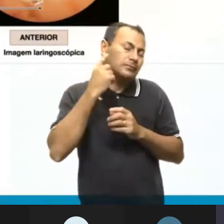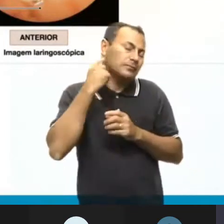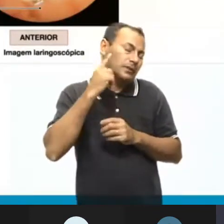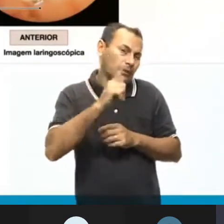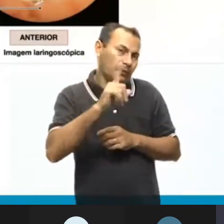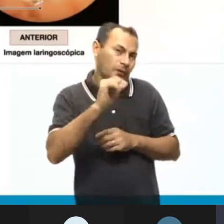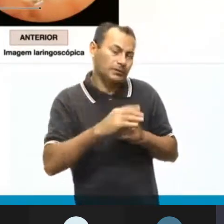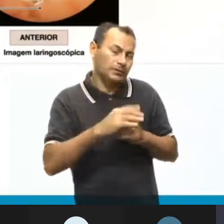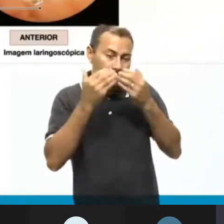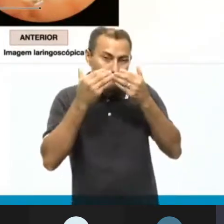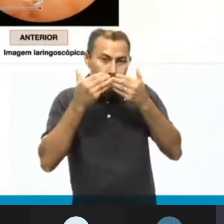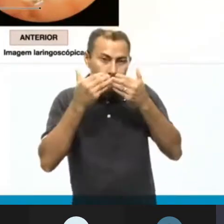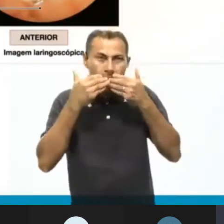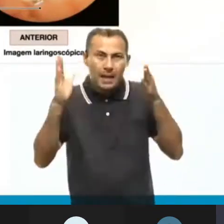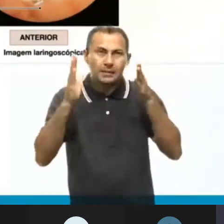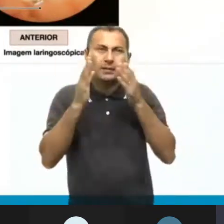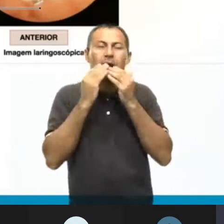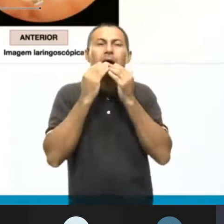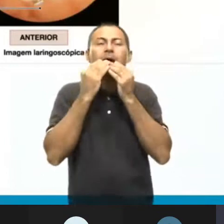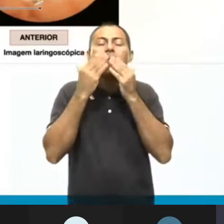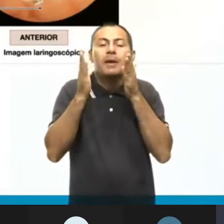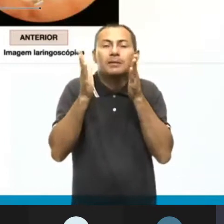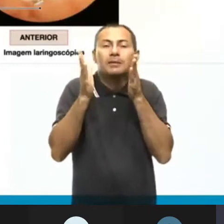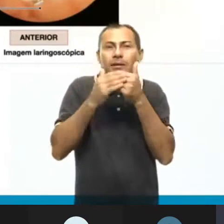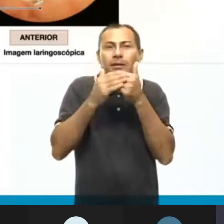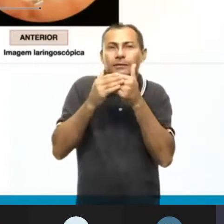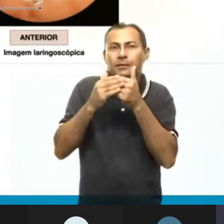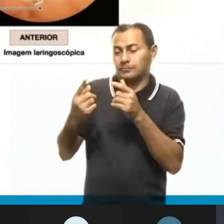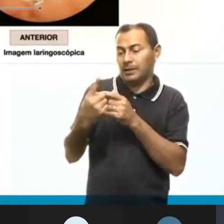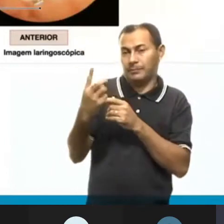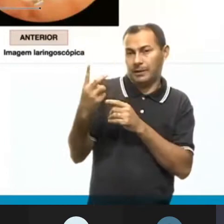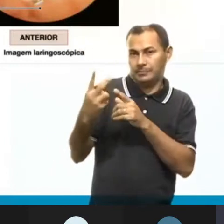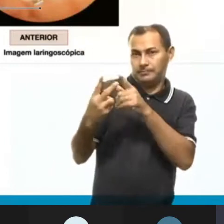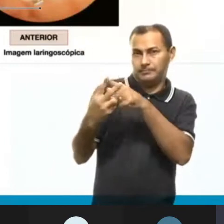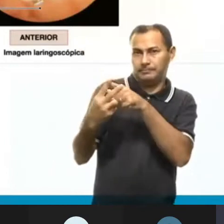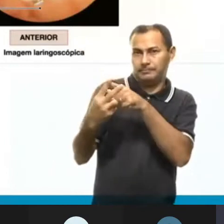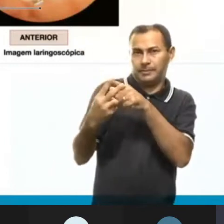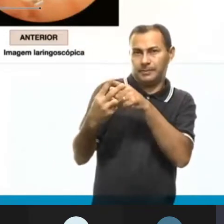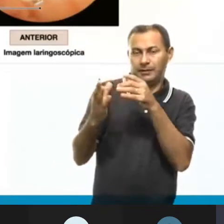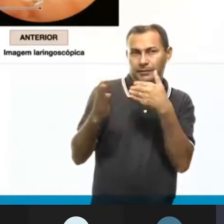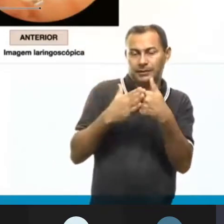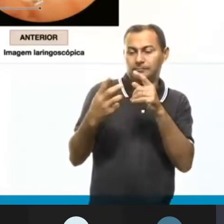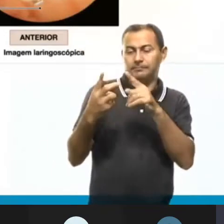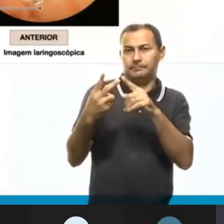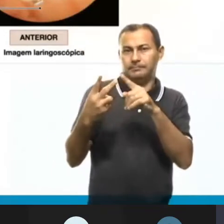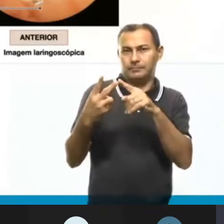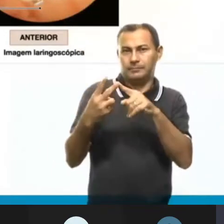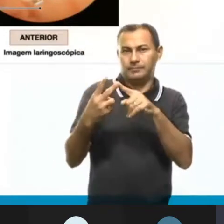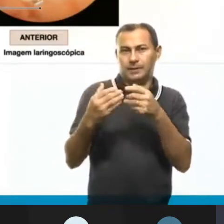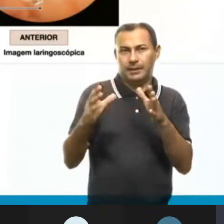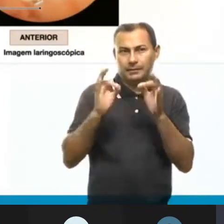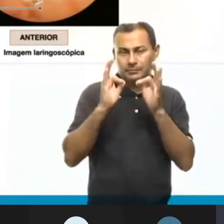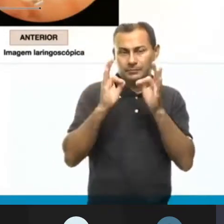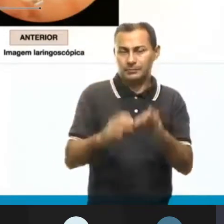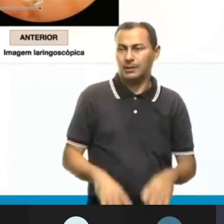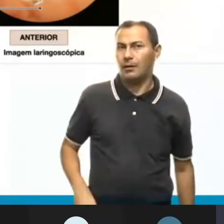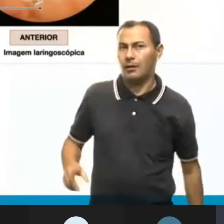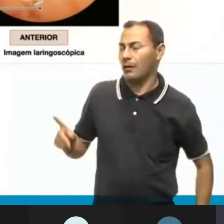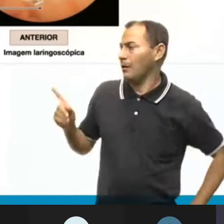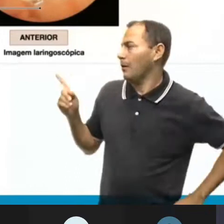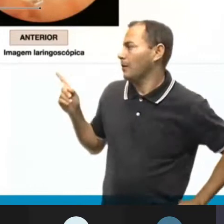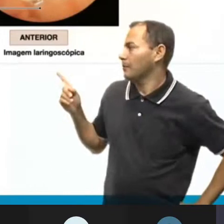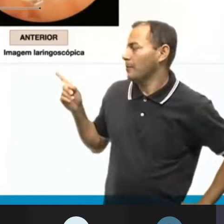da glote. Aqui ela tá aberta, aqui a rima da glote, ó, tá fechada. Tá? Então, essa é a estrutura das pregas vocais. Então, a gente